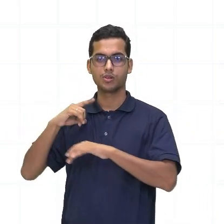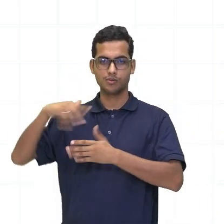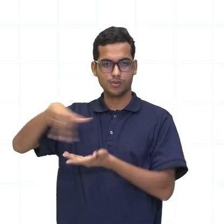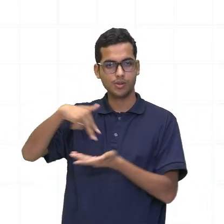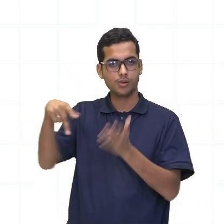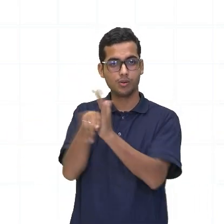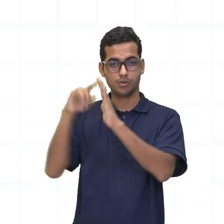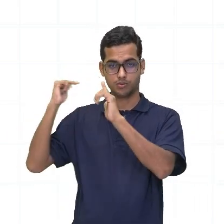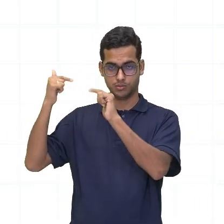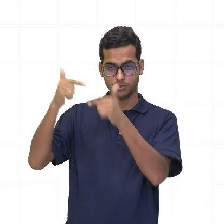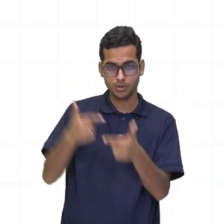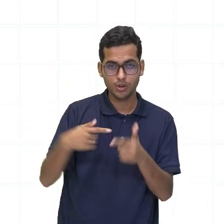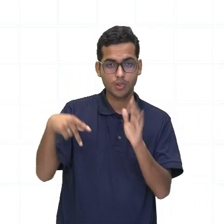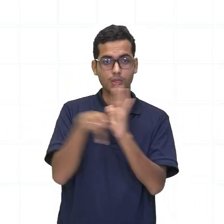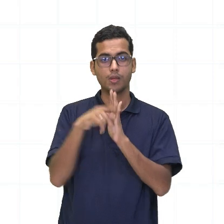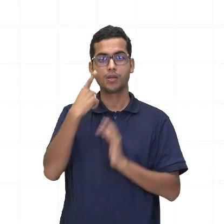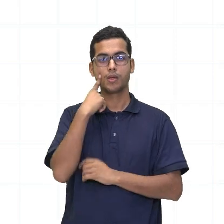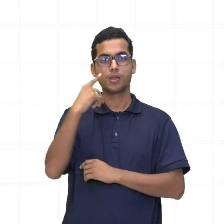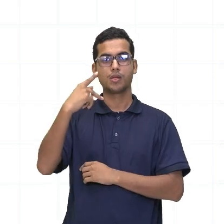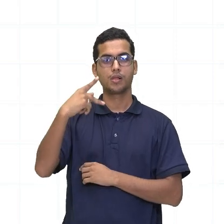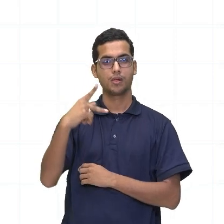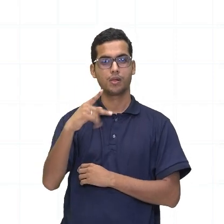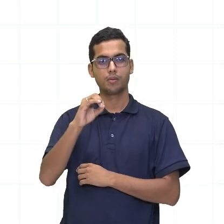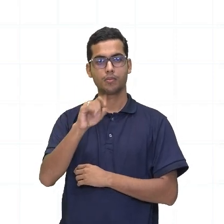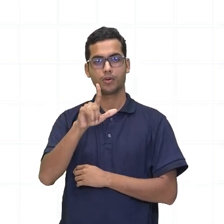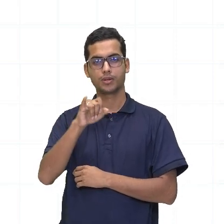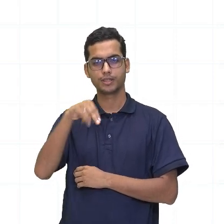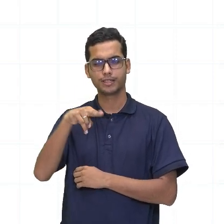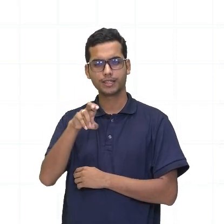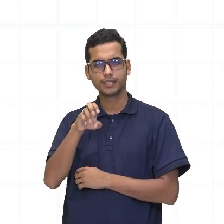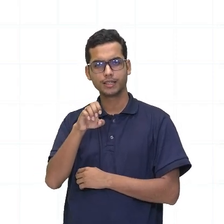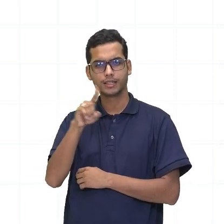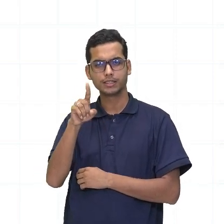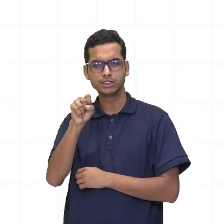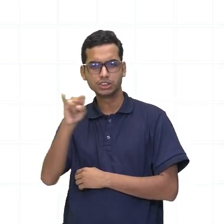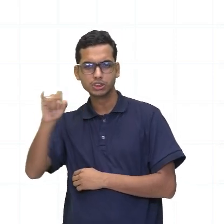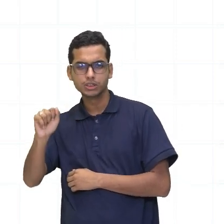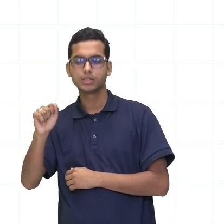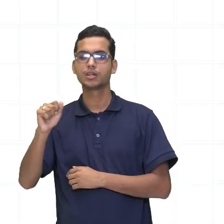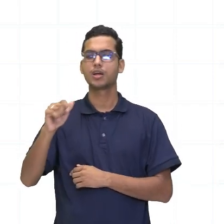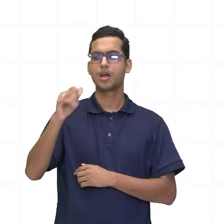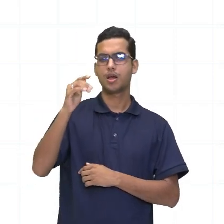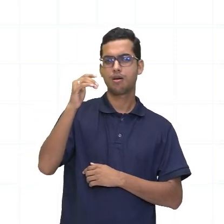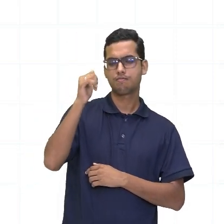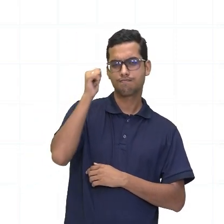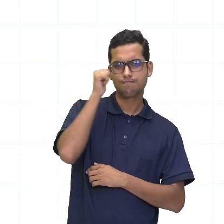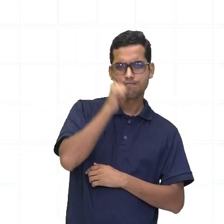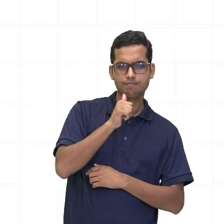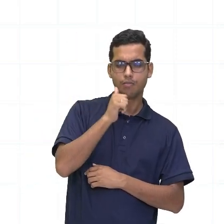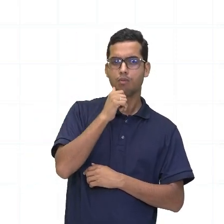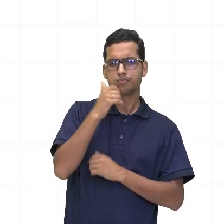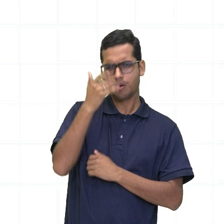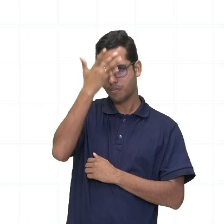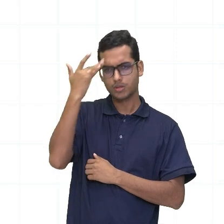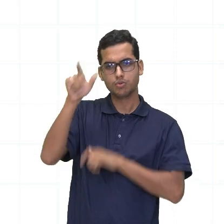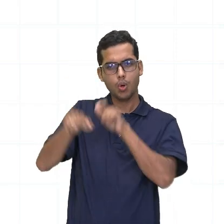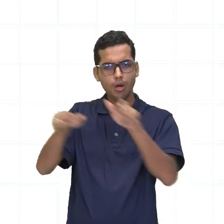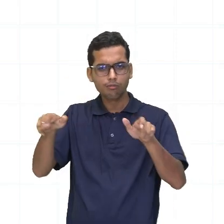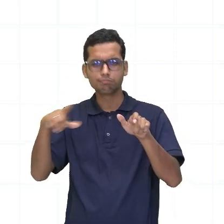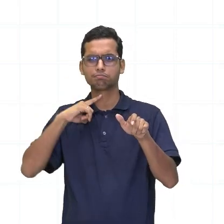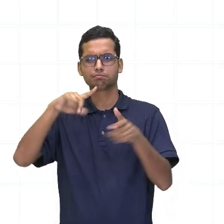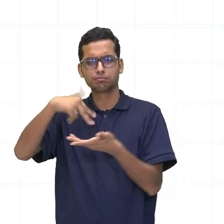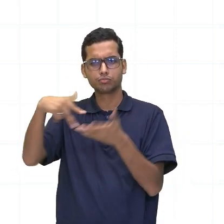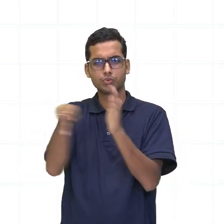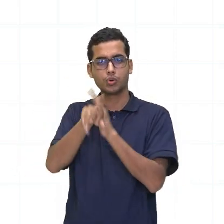Polinésia, que combina movimentos de mão, braços e pés com cânticos e música.